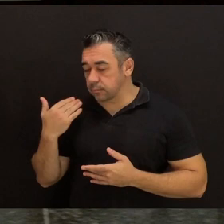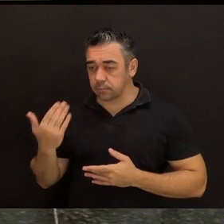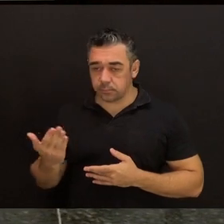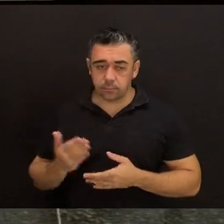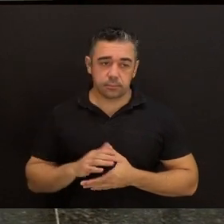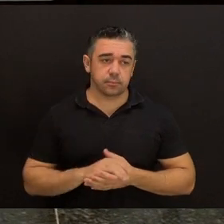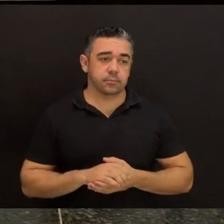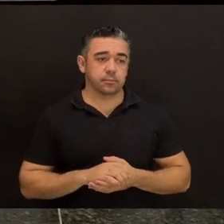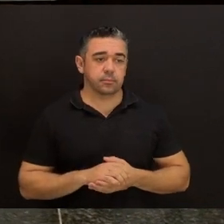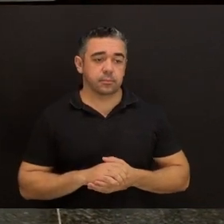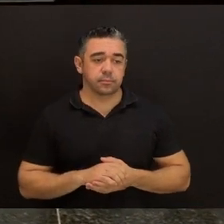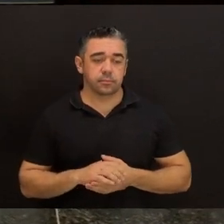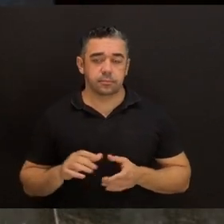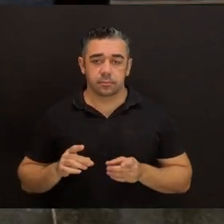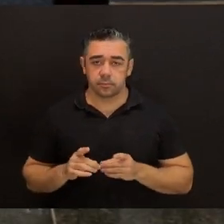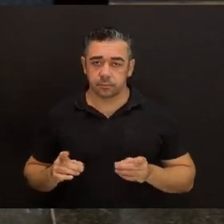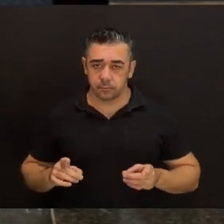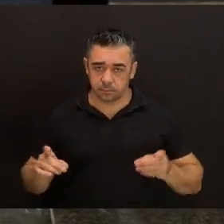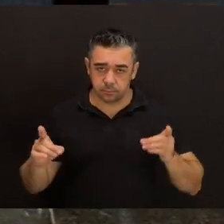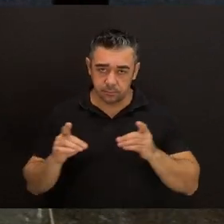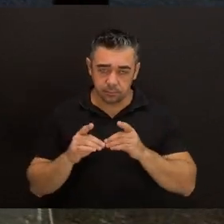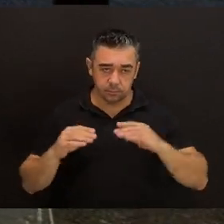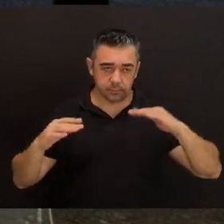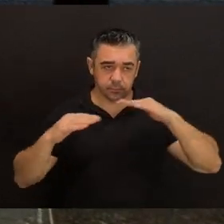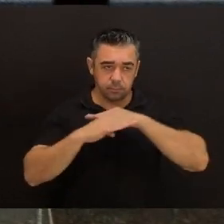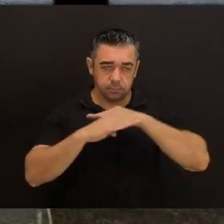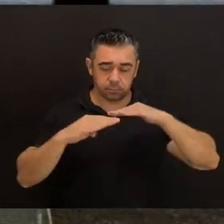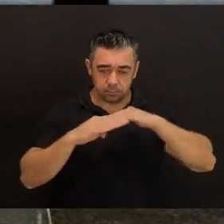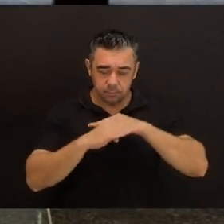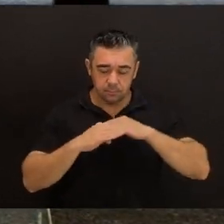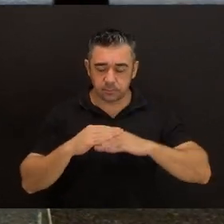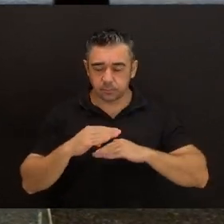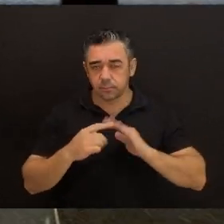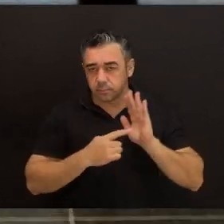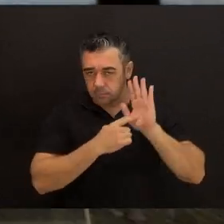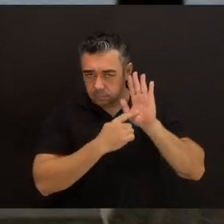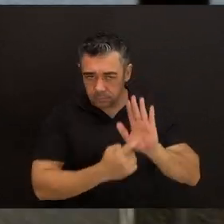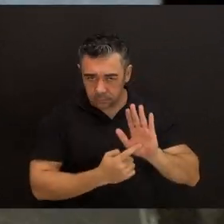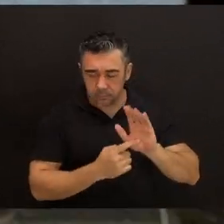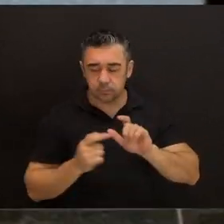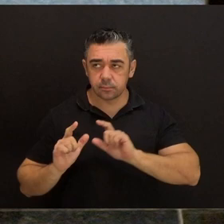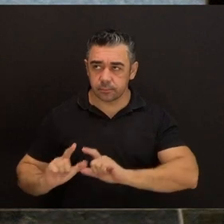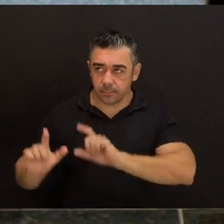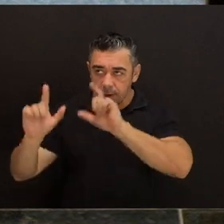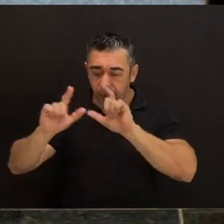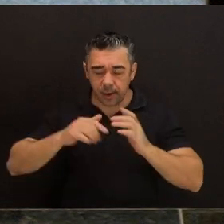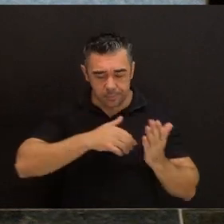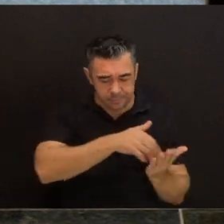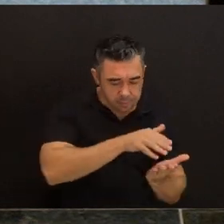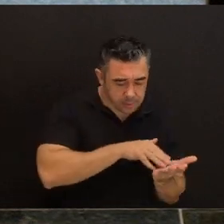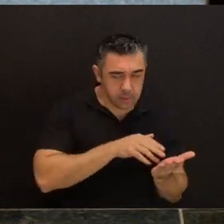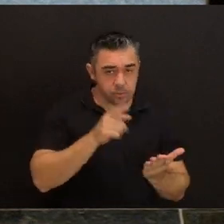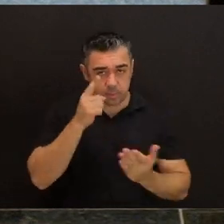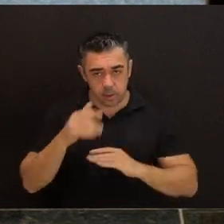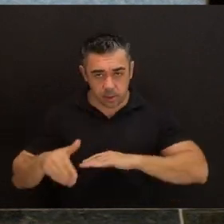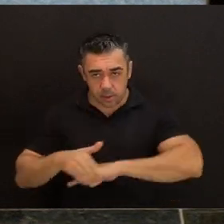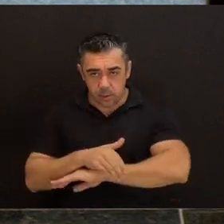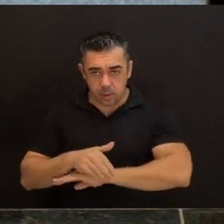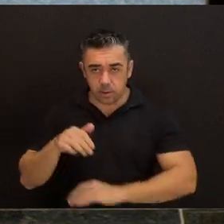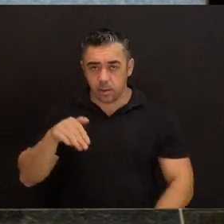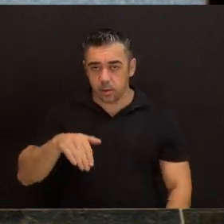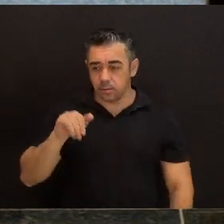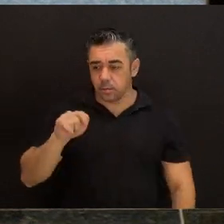ao departamento de trânsito que sinaliza uma rua aqui na cidade de São José dos Pinhais Já faz mais de um ano a Rua Miguel